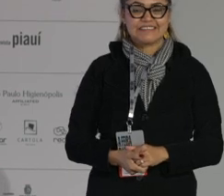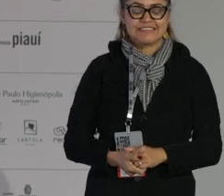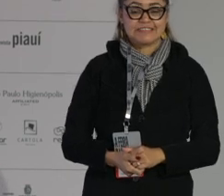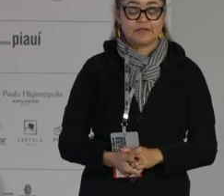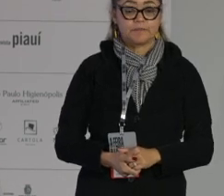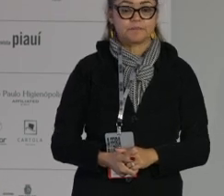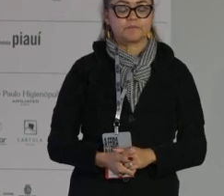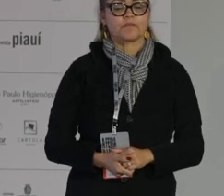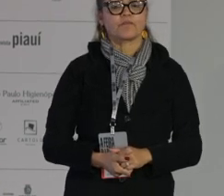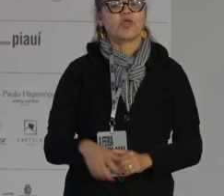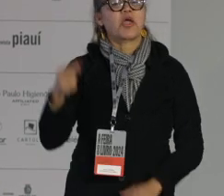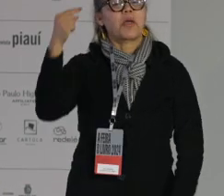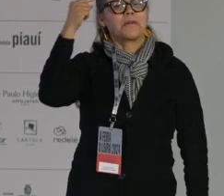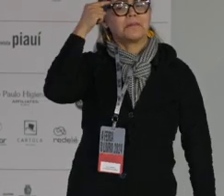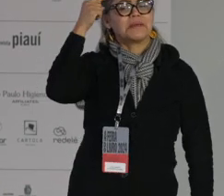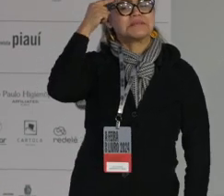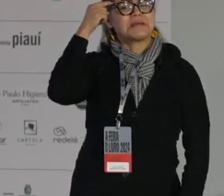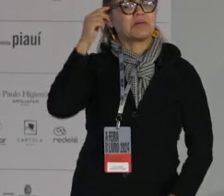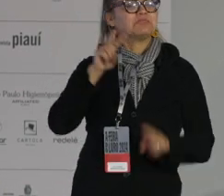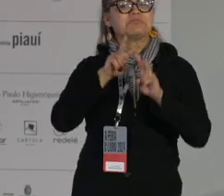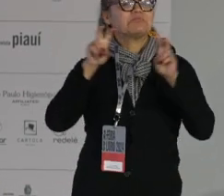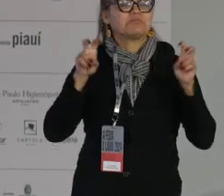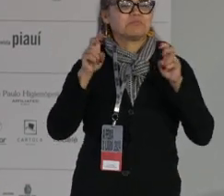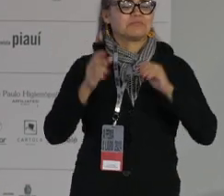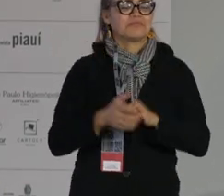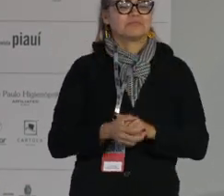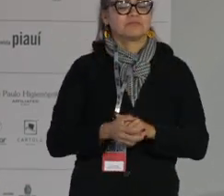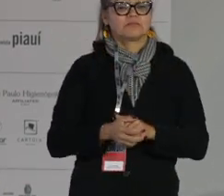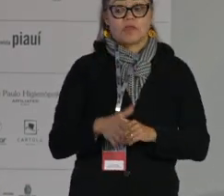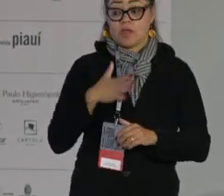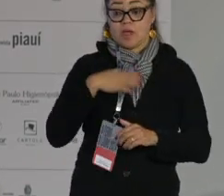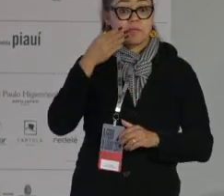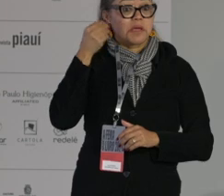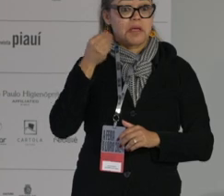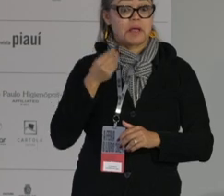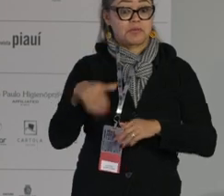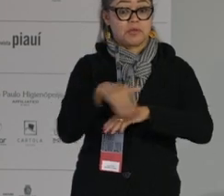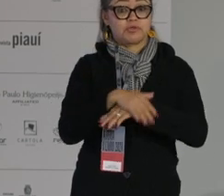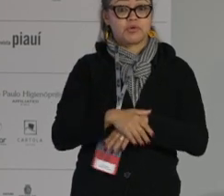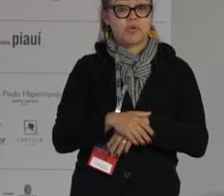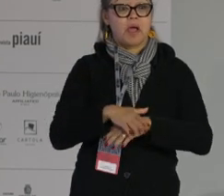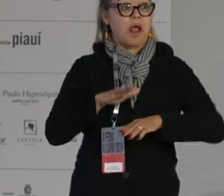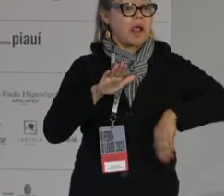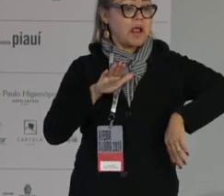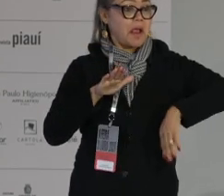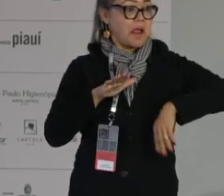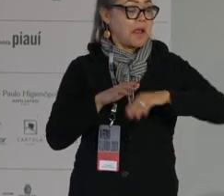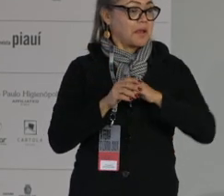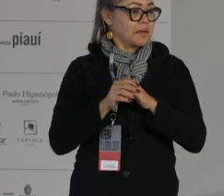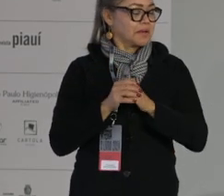Vou pensar no assunto. A minha gata não é de rua, é de praia.